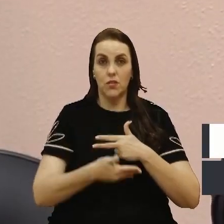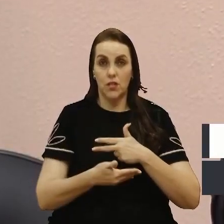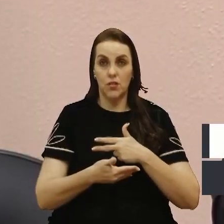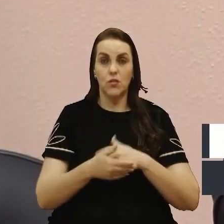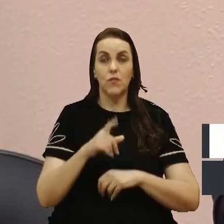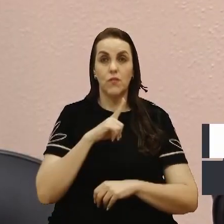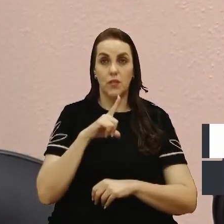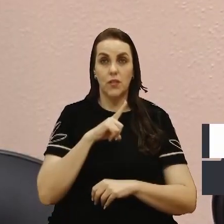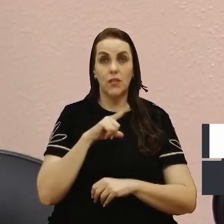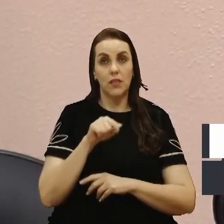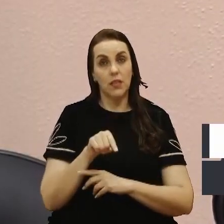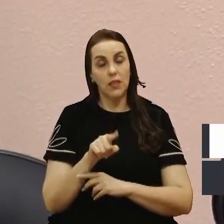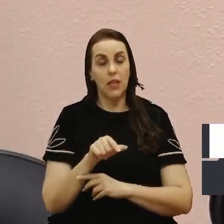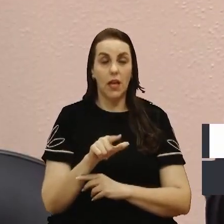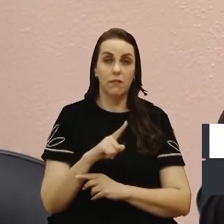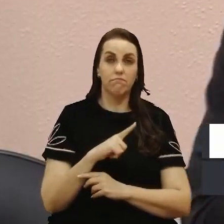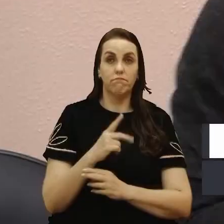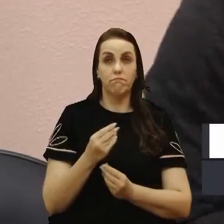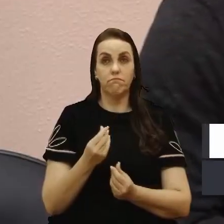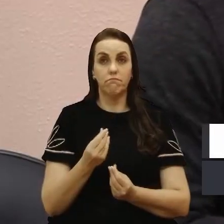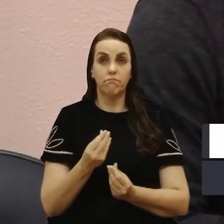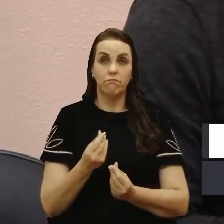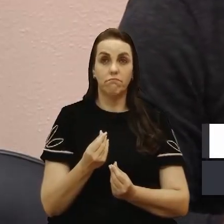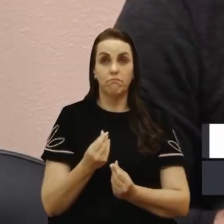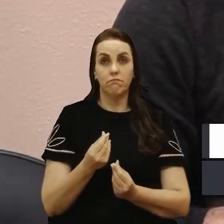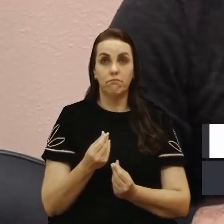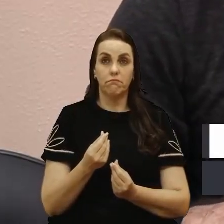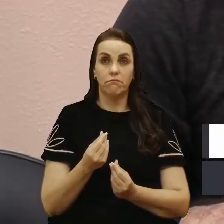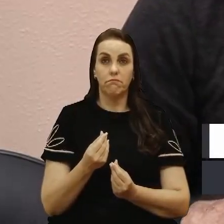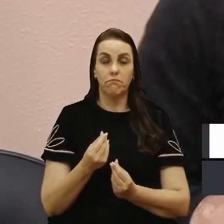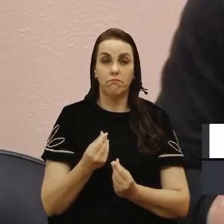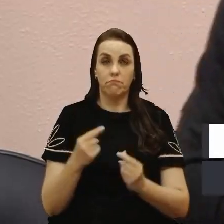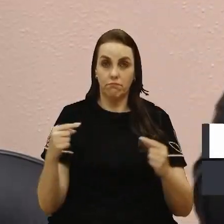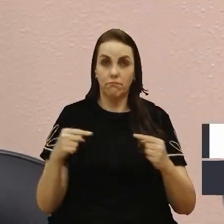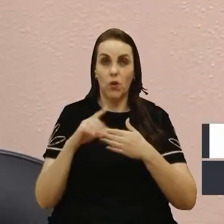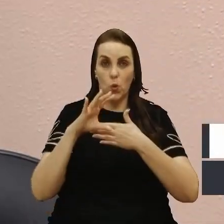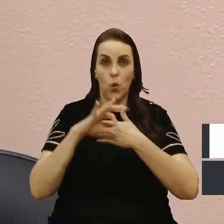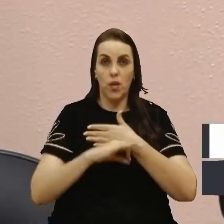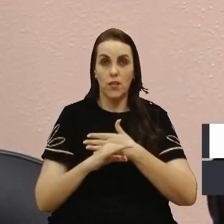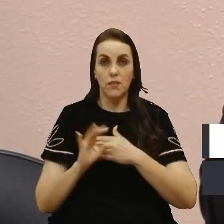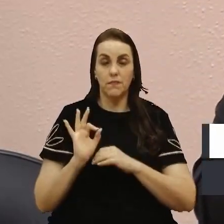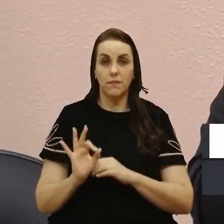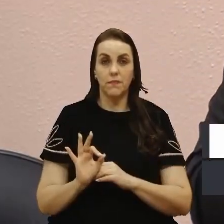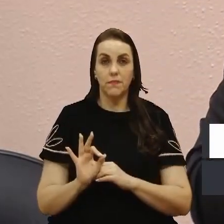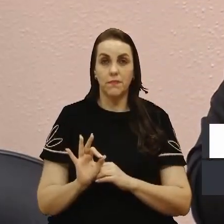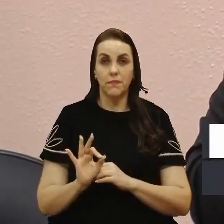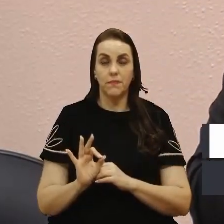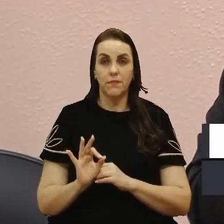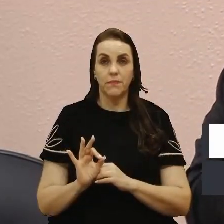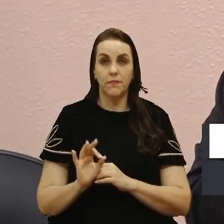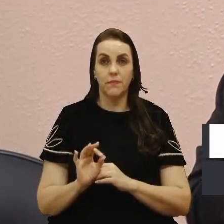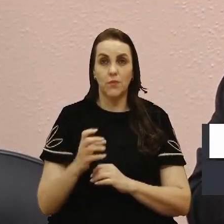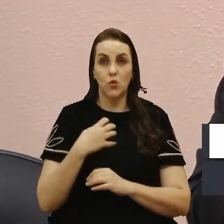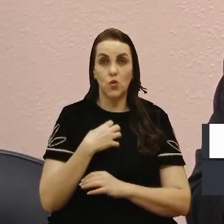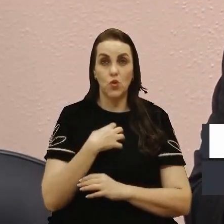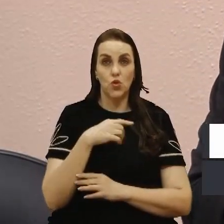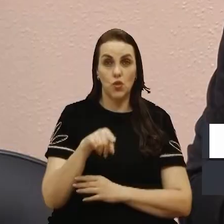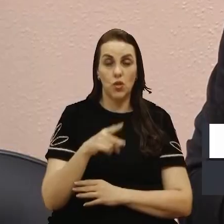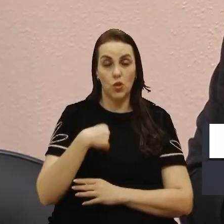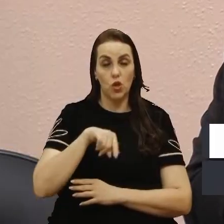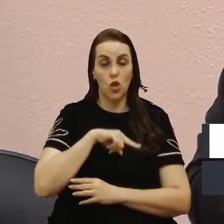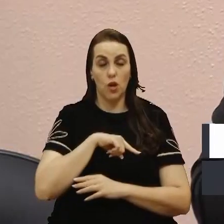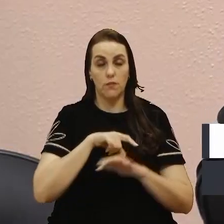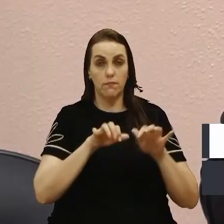teria uma certa, digamos assim, Rodrigo, coerência, né? Se, da maneira que a gente